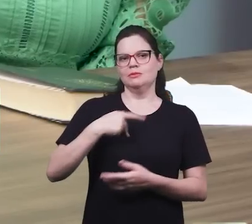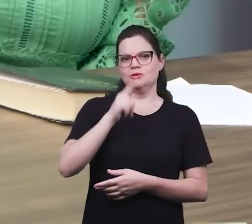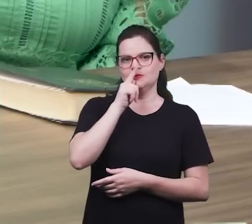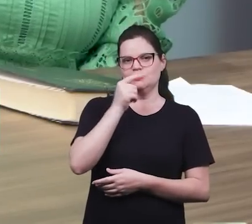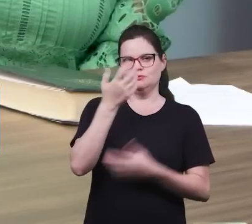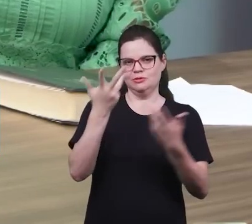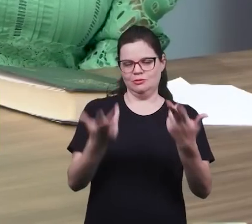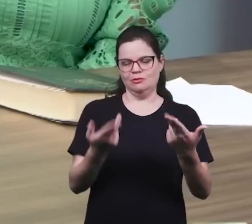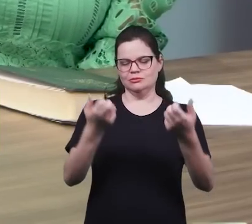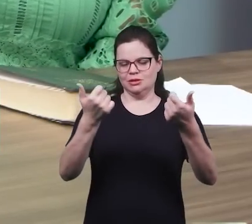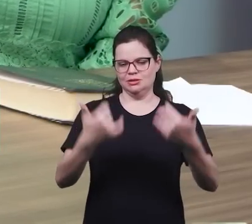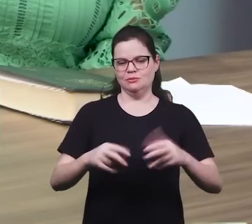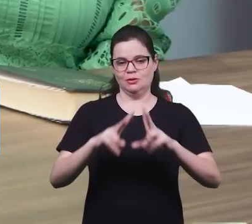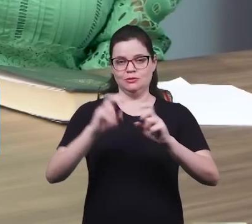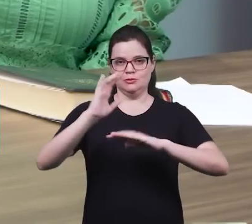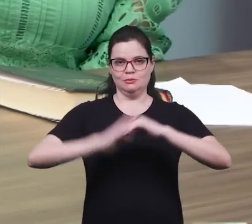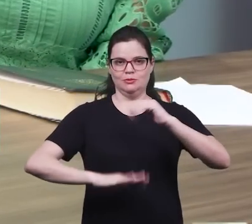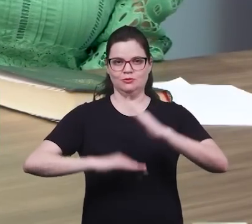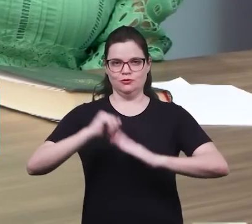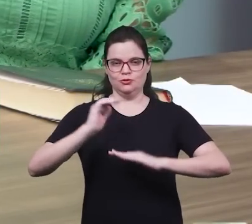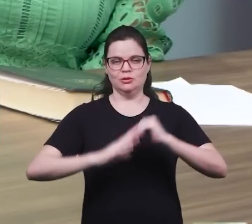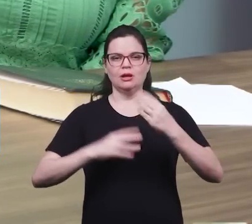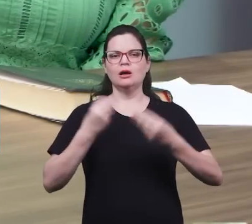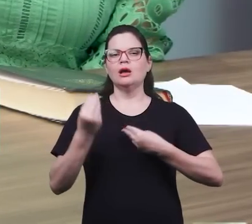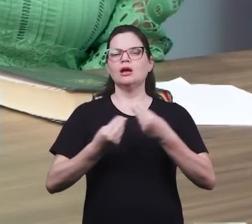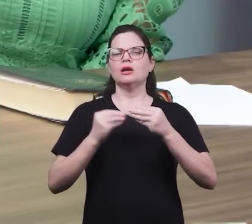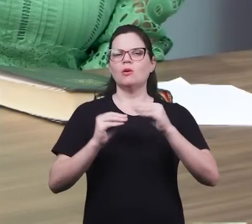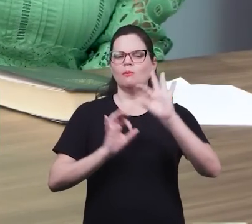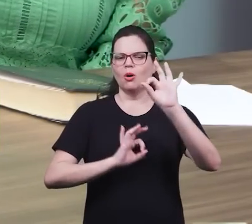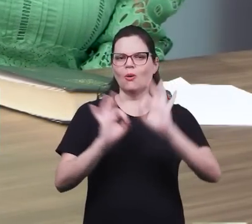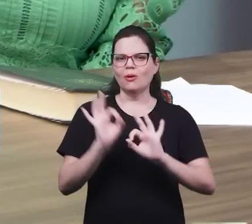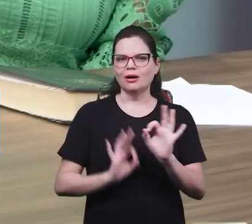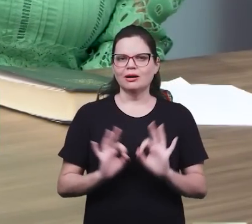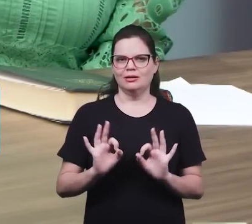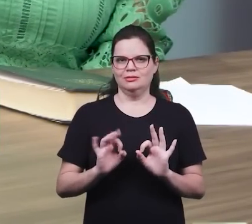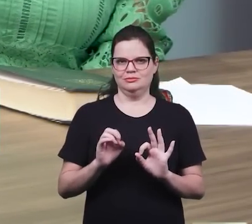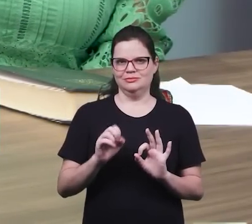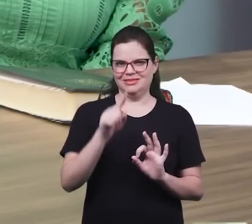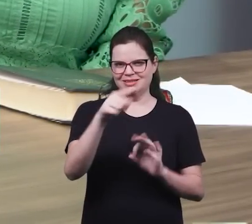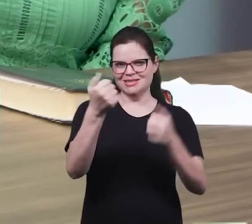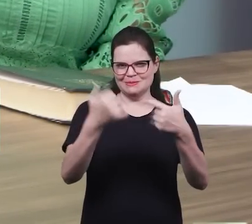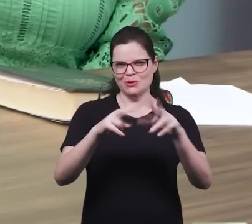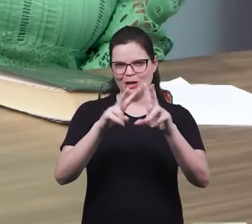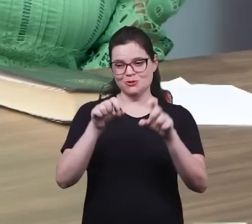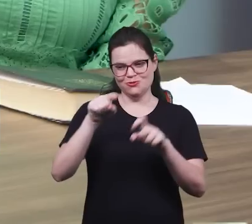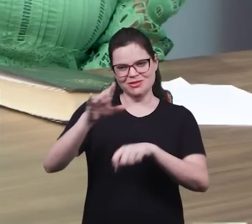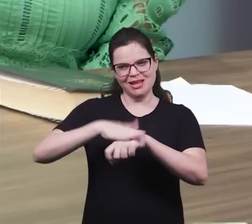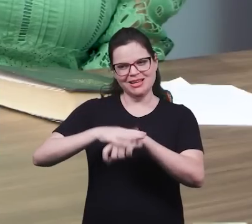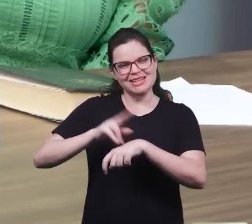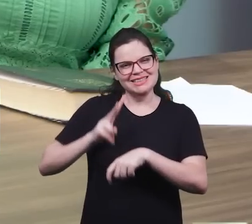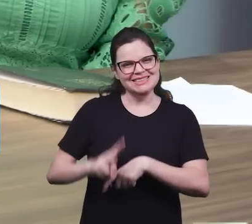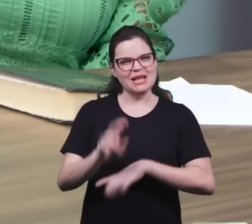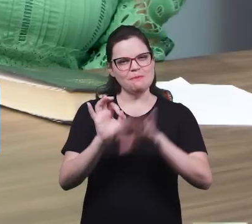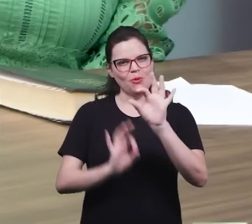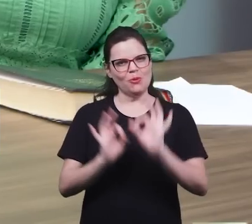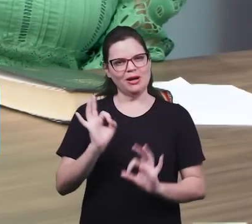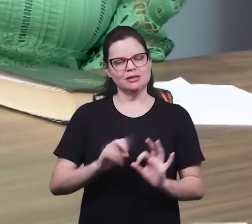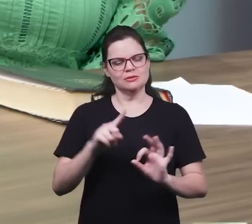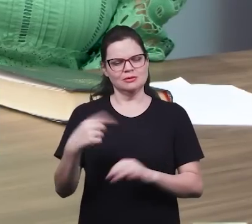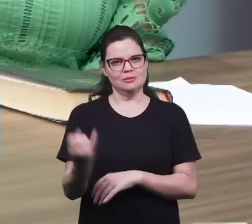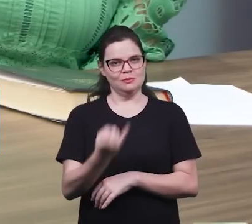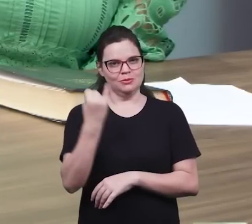modo como essa característica da organização é tão relevante. Não é